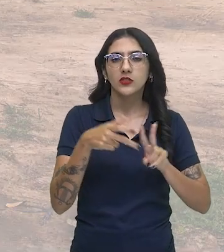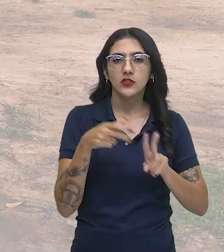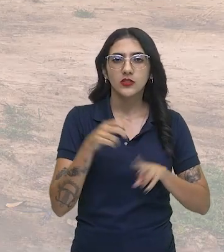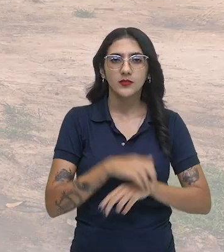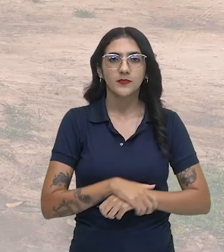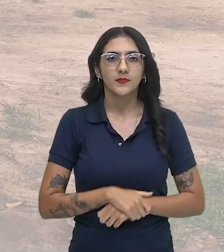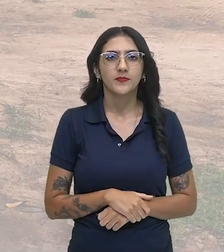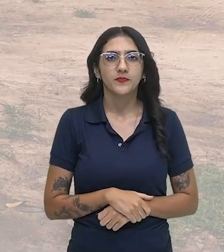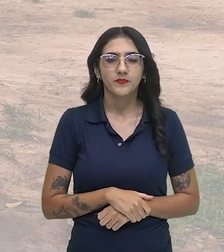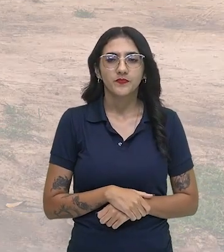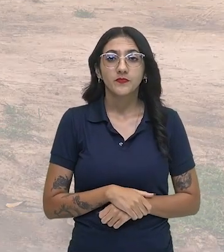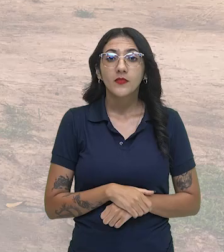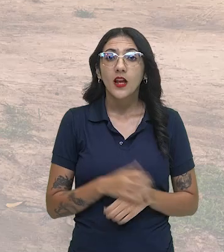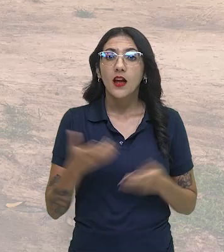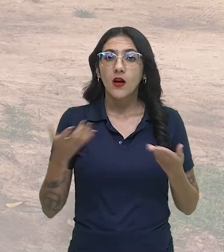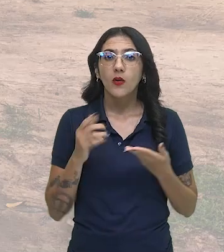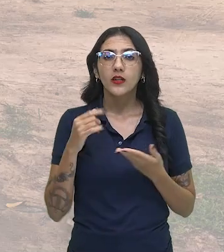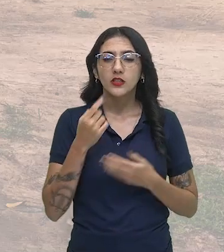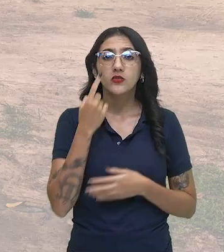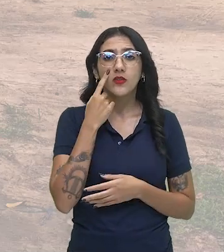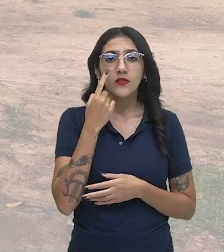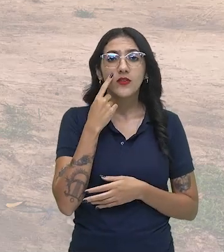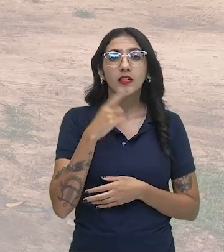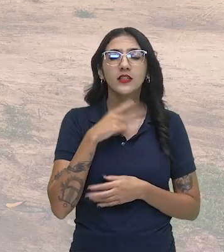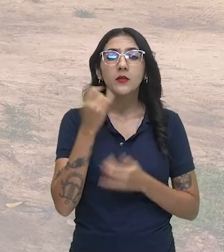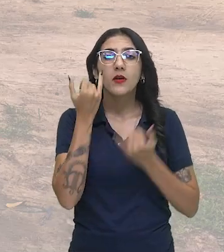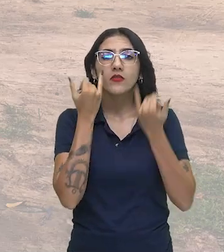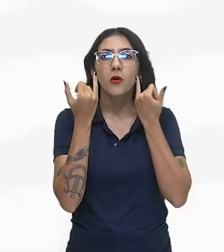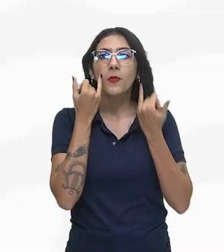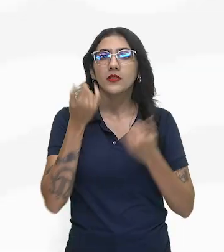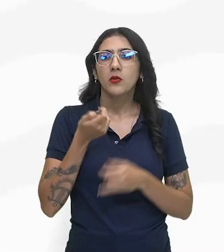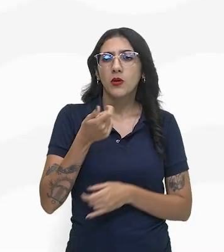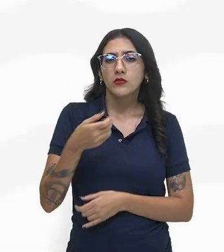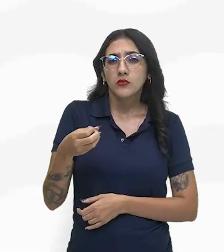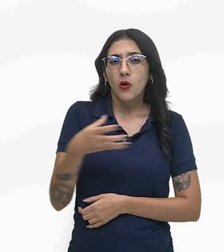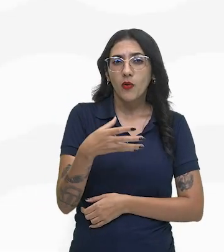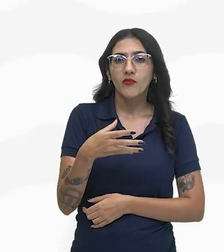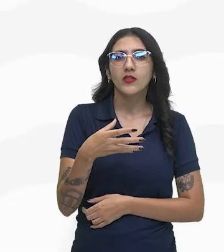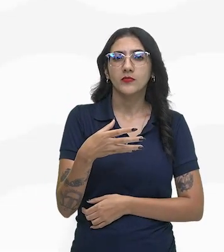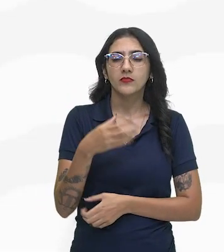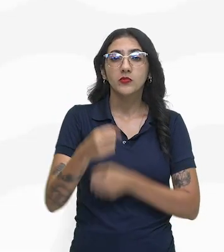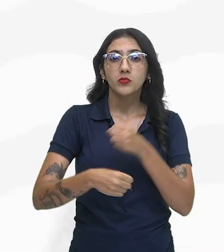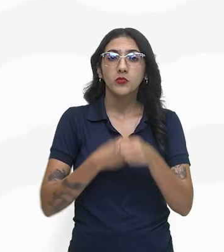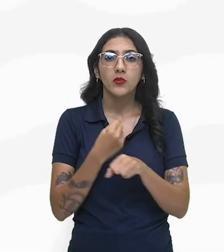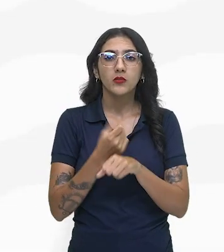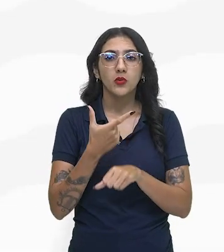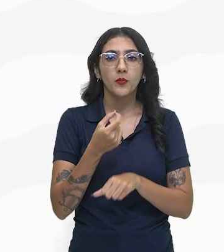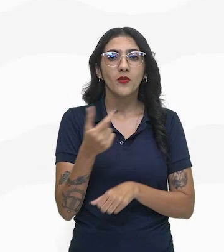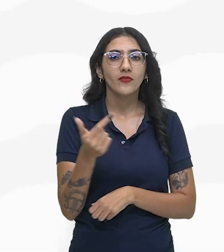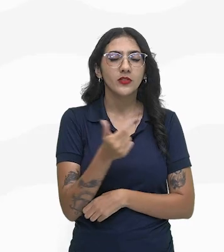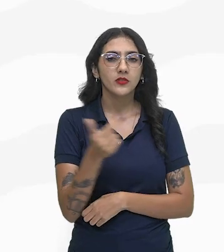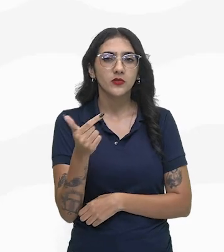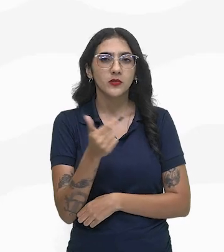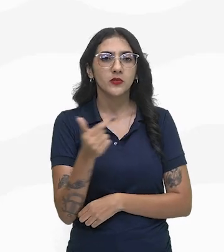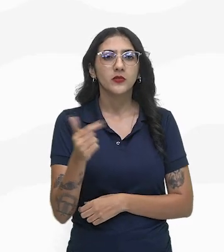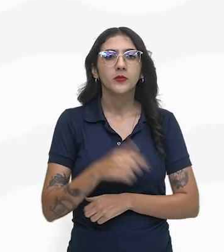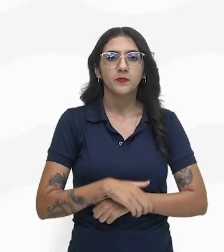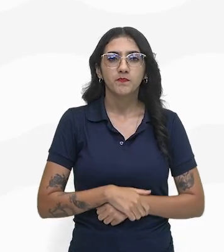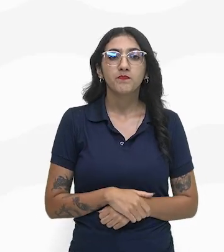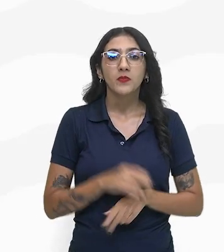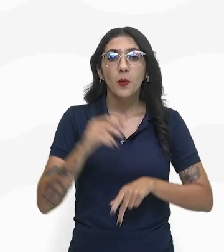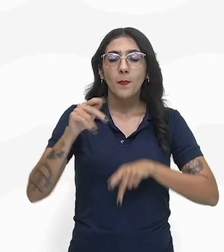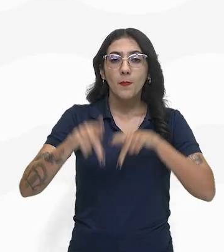agora no censo mais recente de 2022. Sim, tem um censo mais recente? Essas informações que a gente vai ver agora. Olha o que aconteceu. A população